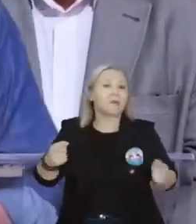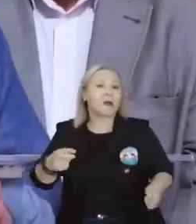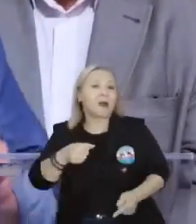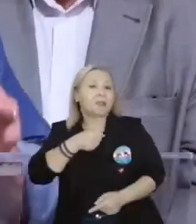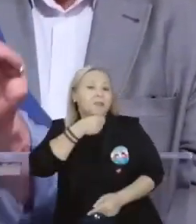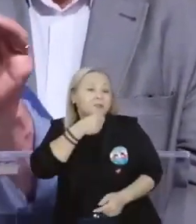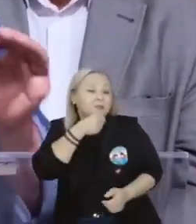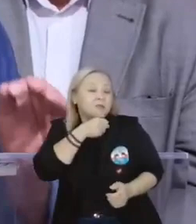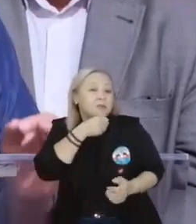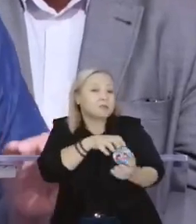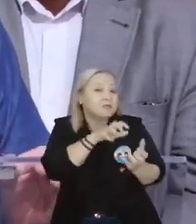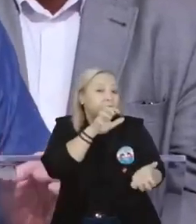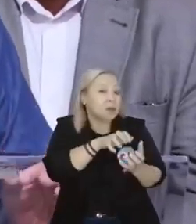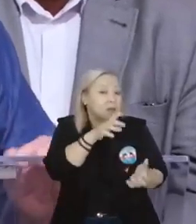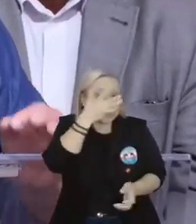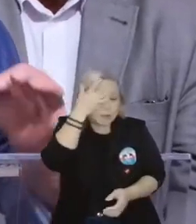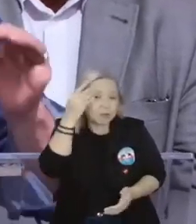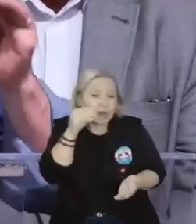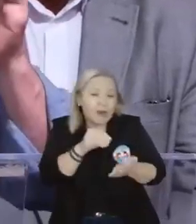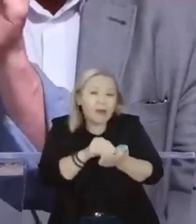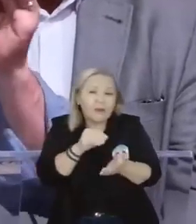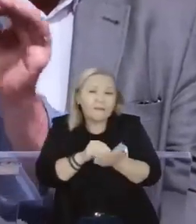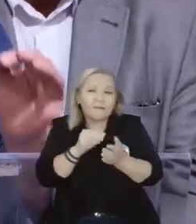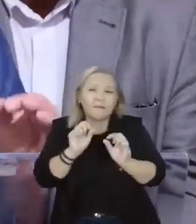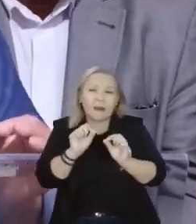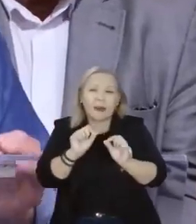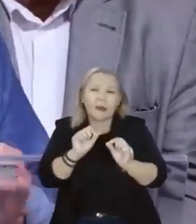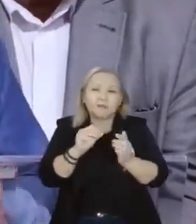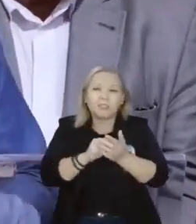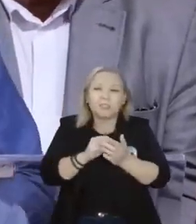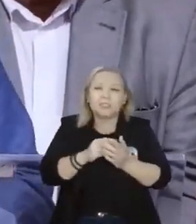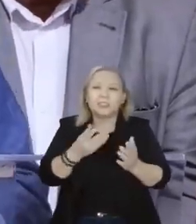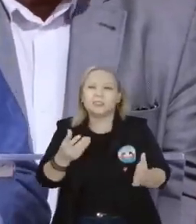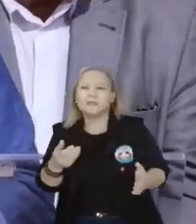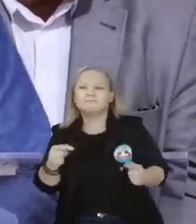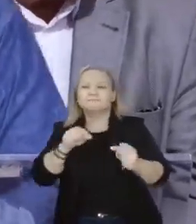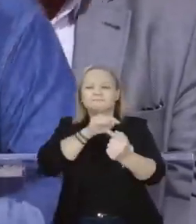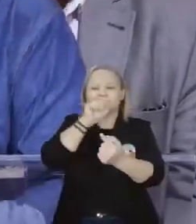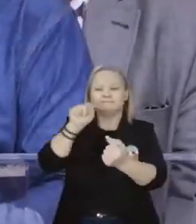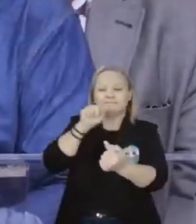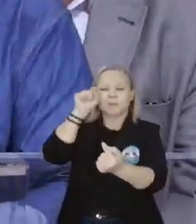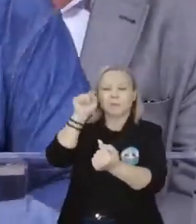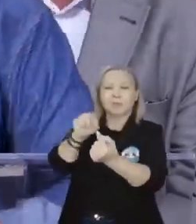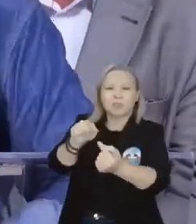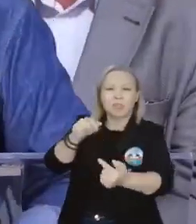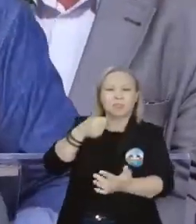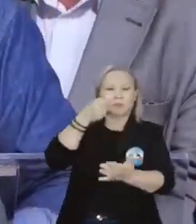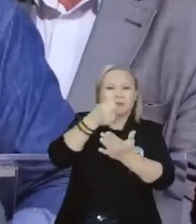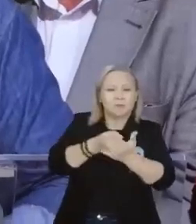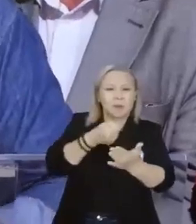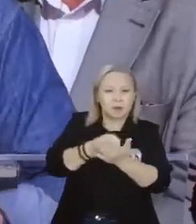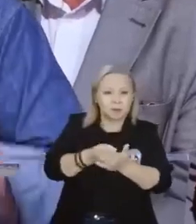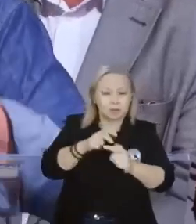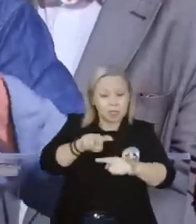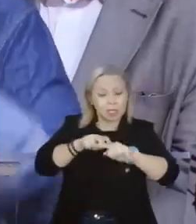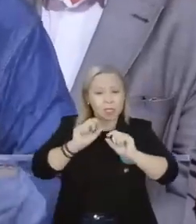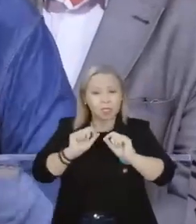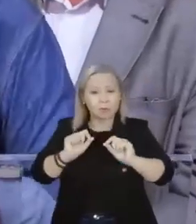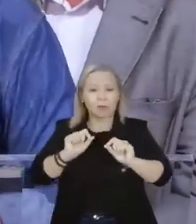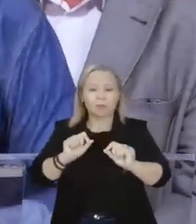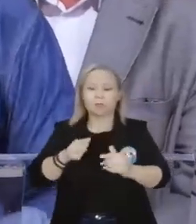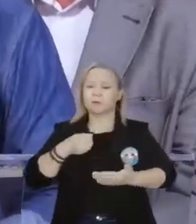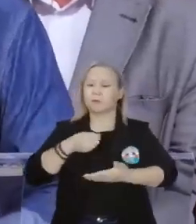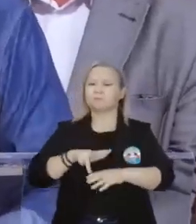é a falta de causa, é a falta de motivação para a luta. E por isso eu me determinei. O